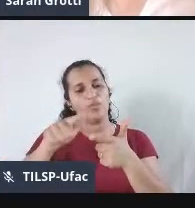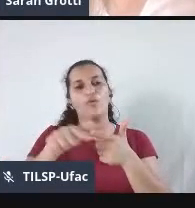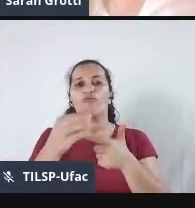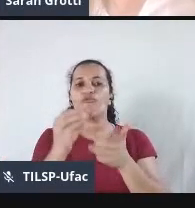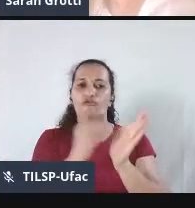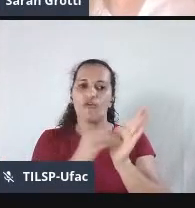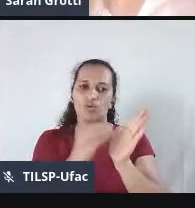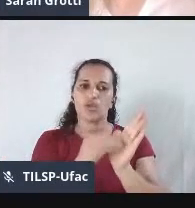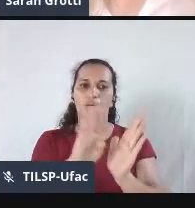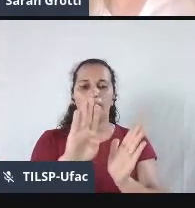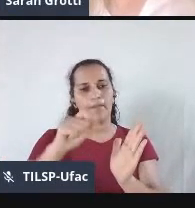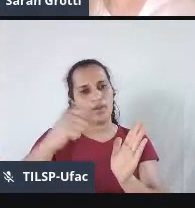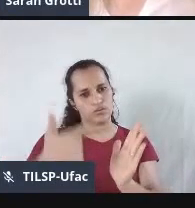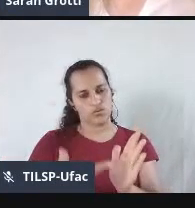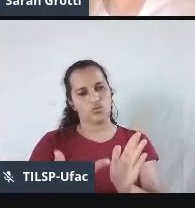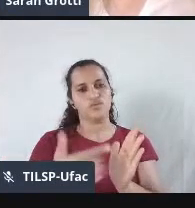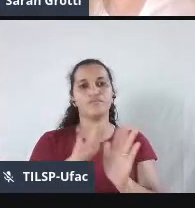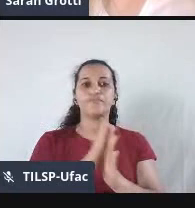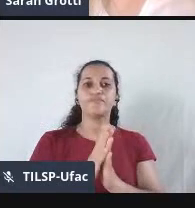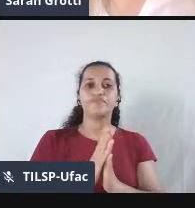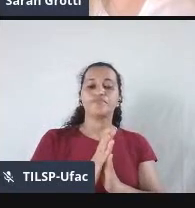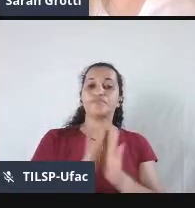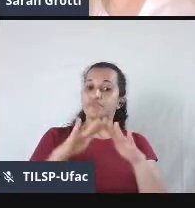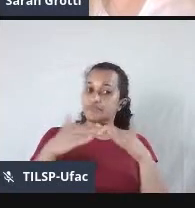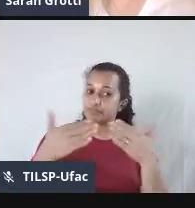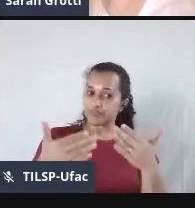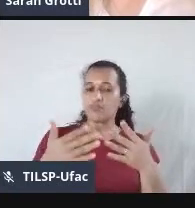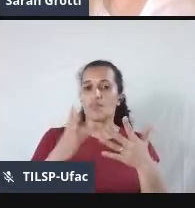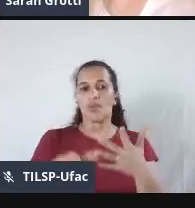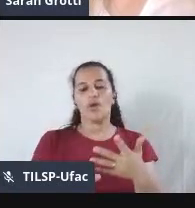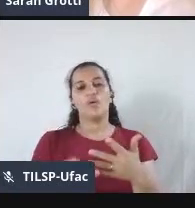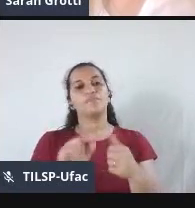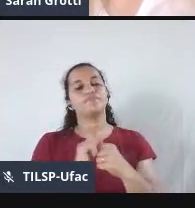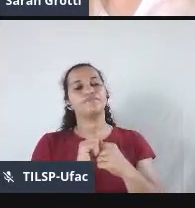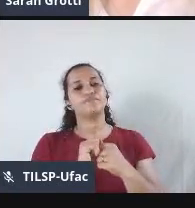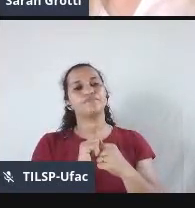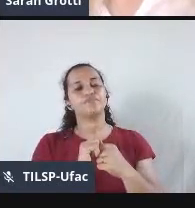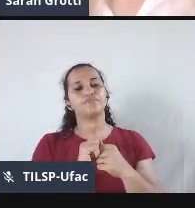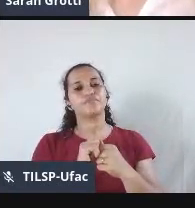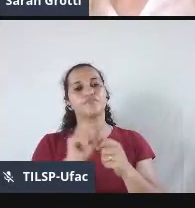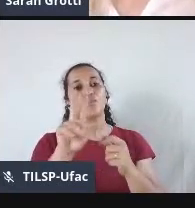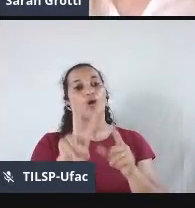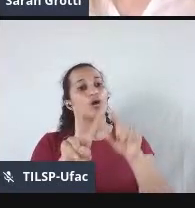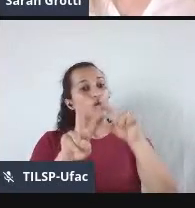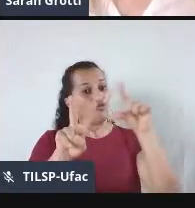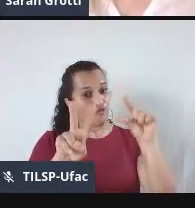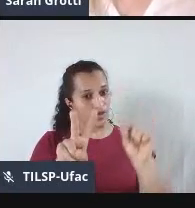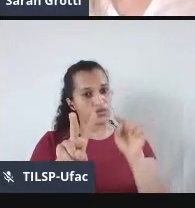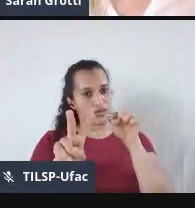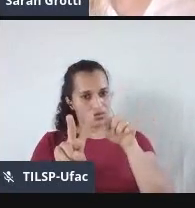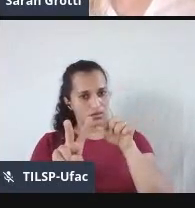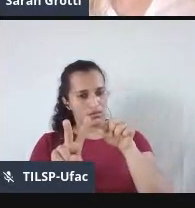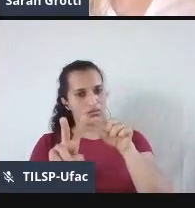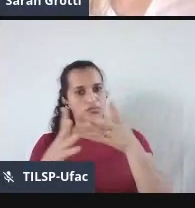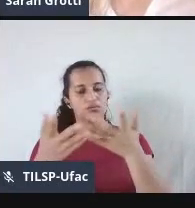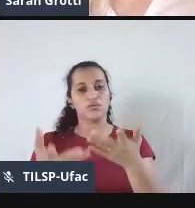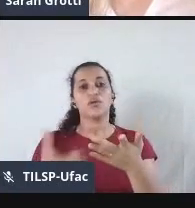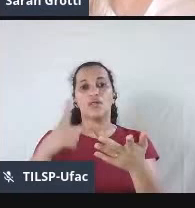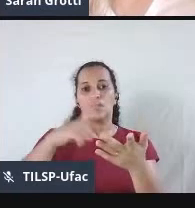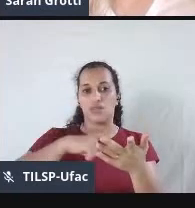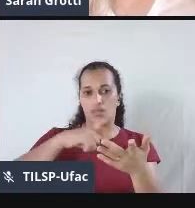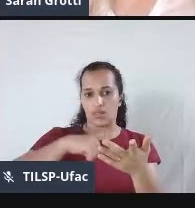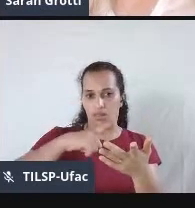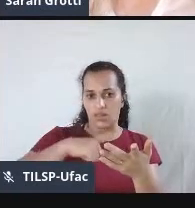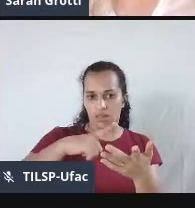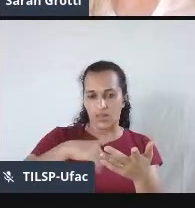B12. Dietas vegetarianas são ricas em ácido fólico, que pode mascarar os sintomas da deficiência de B12, pois